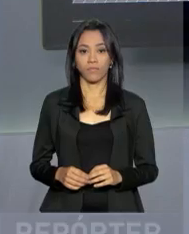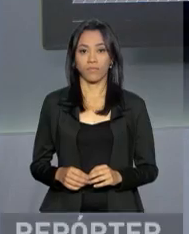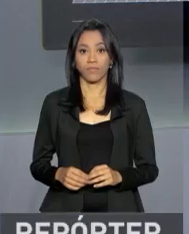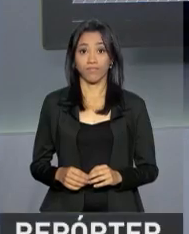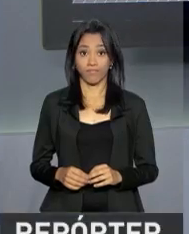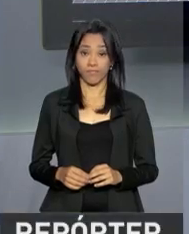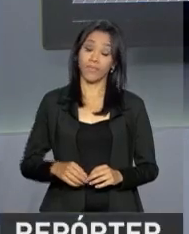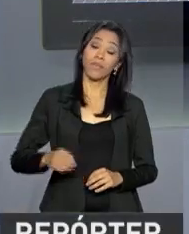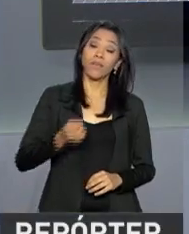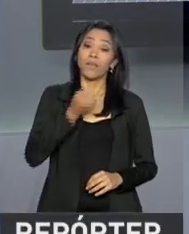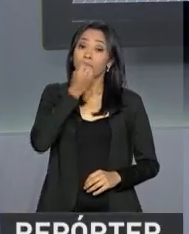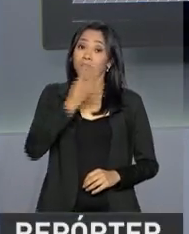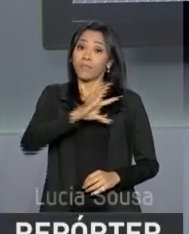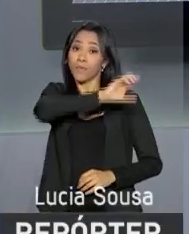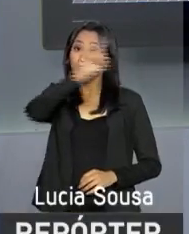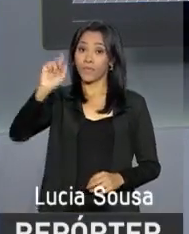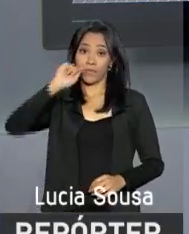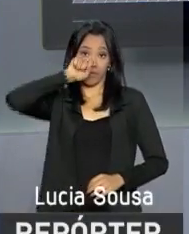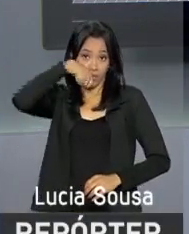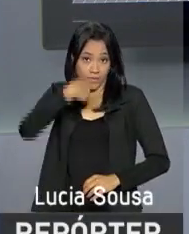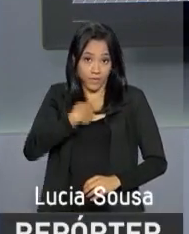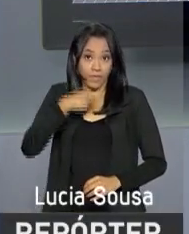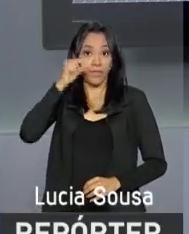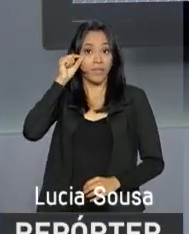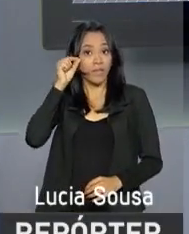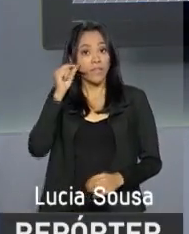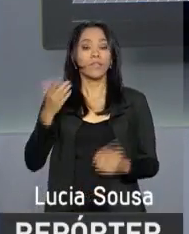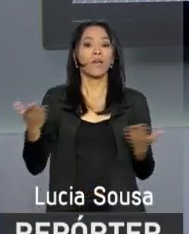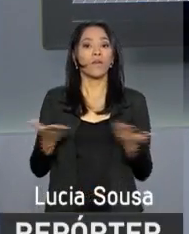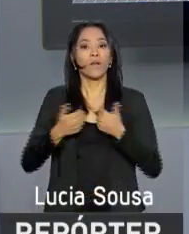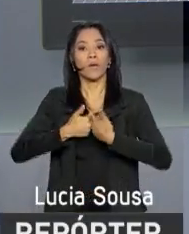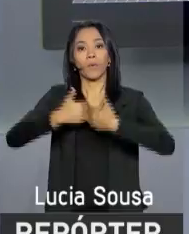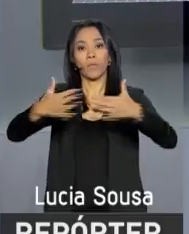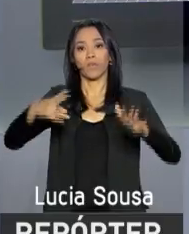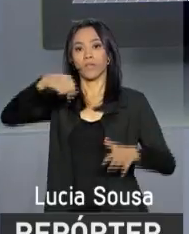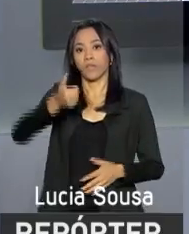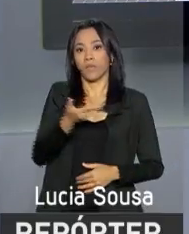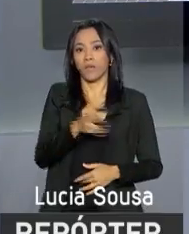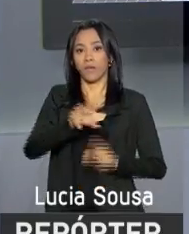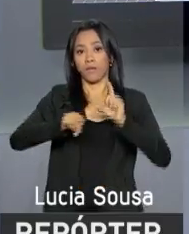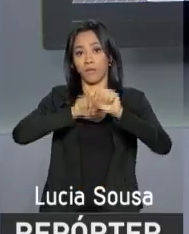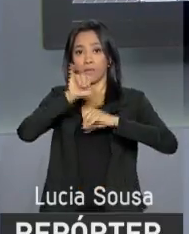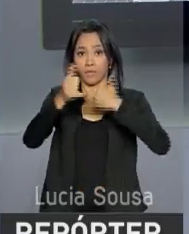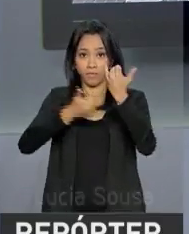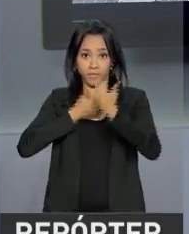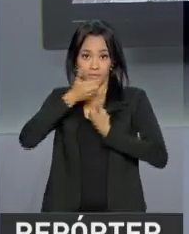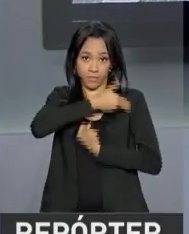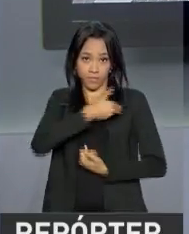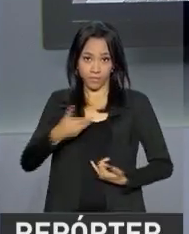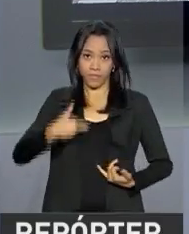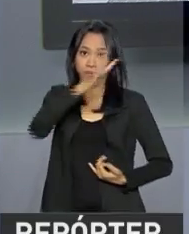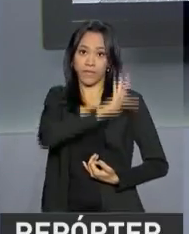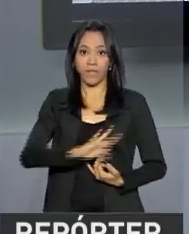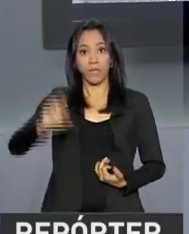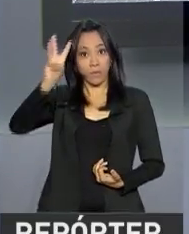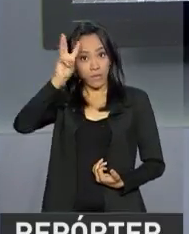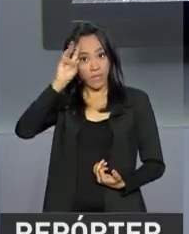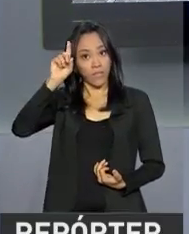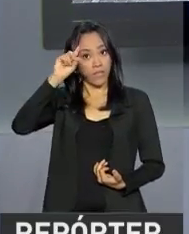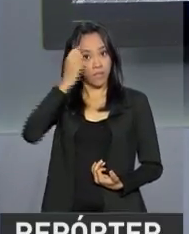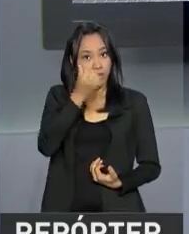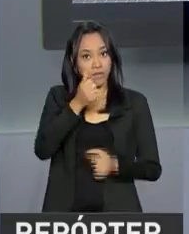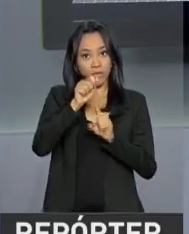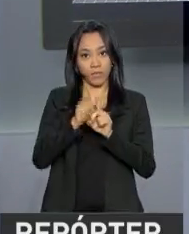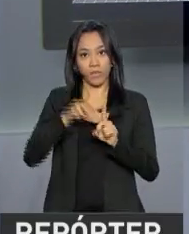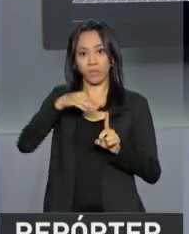olá bom dia eu sou taisa dias e começa agora o repórter nbr com as notícias do governo federal desta terça feira 6 de